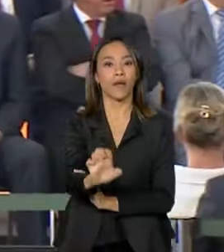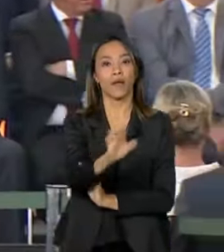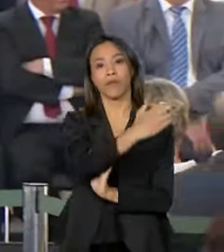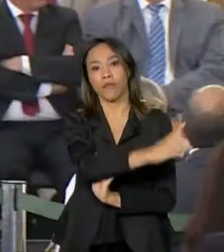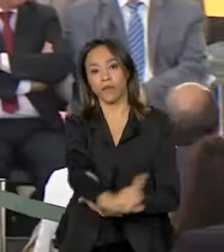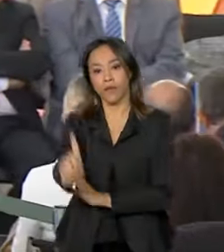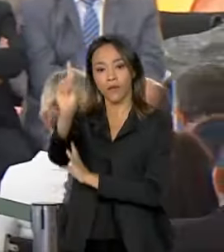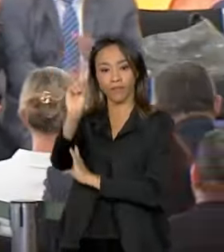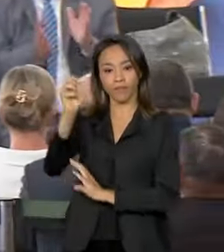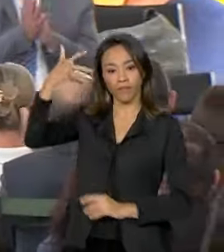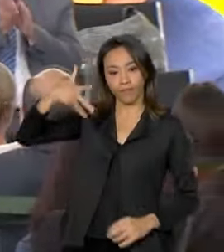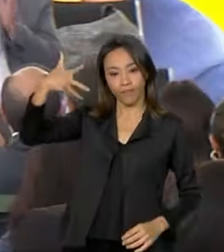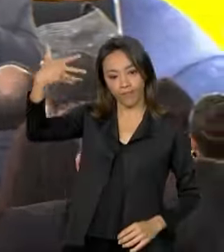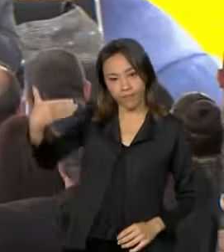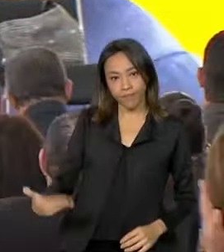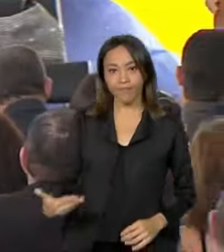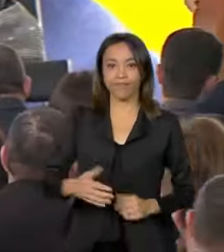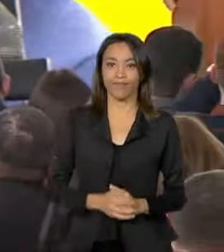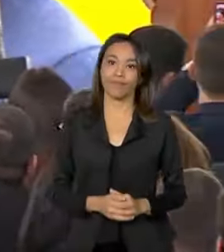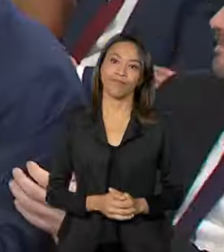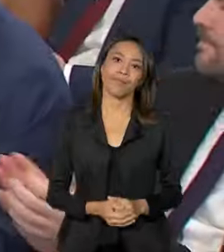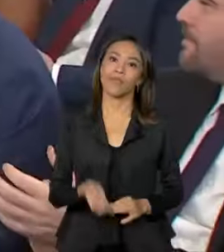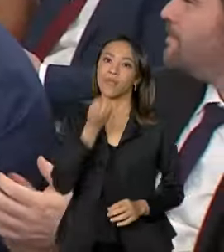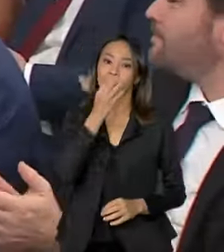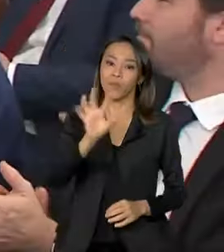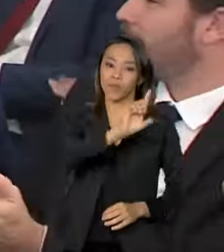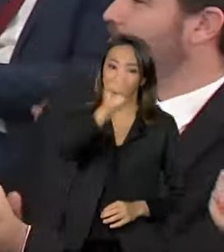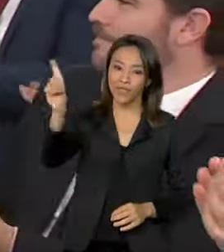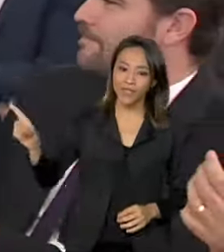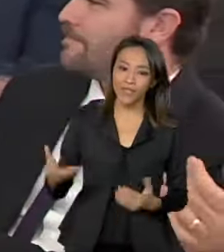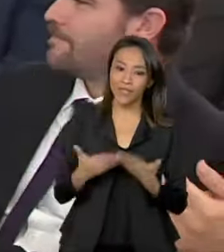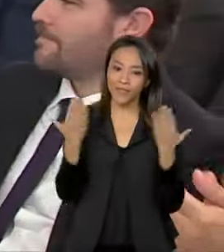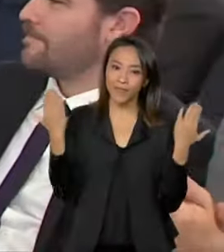Bom dia, presidente. Obrigado.